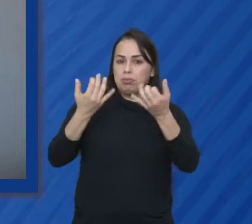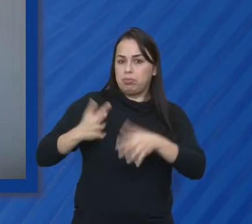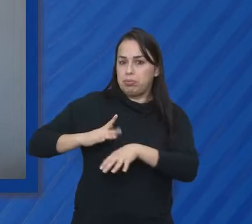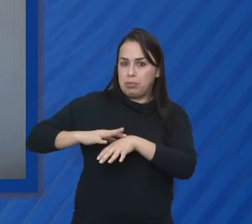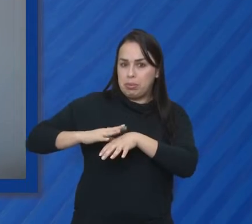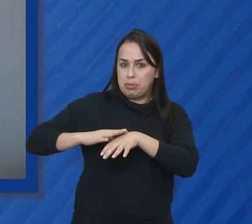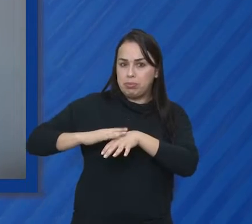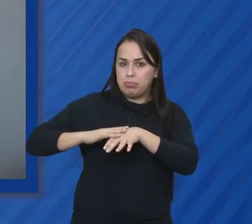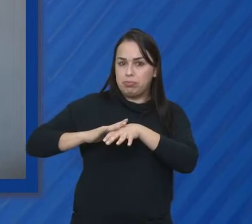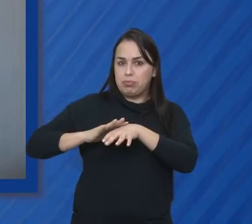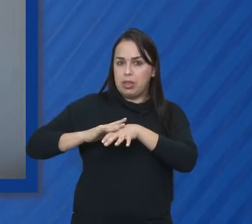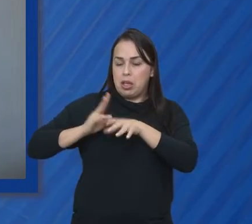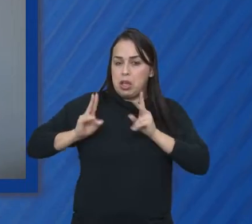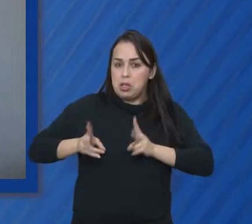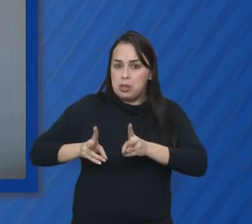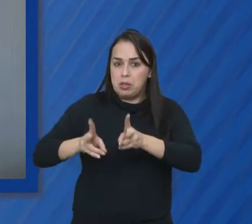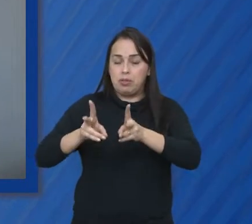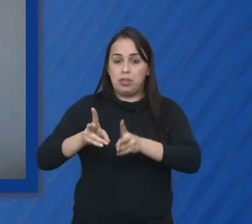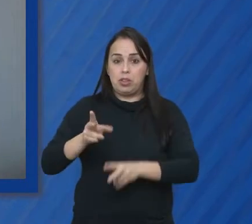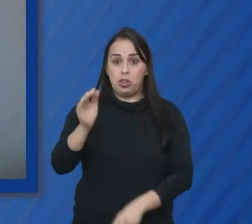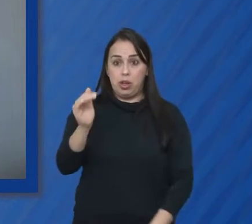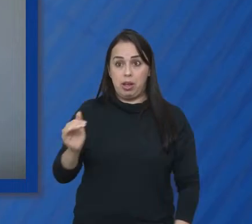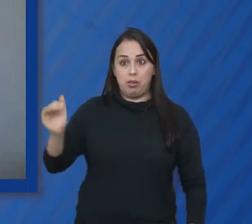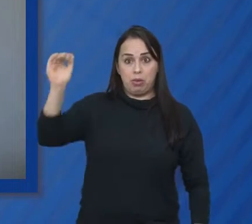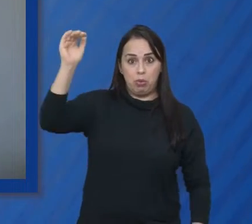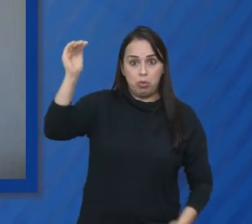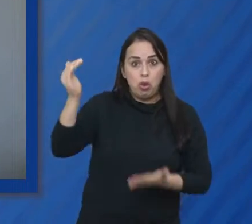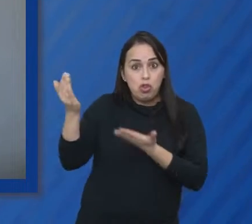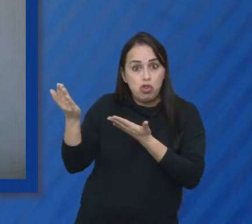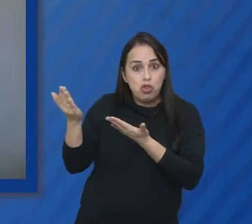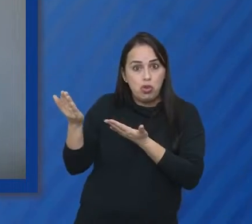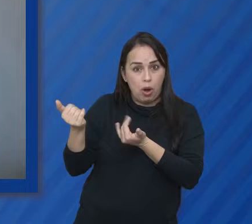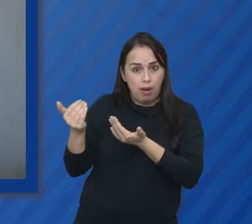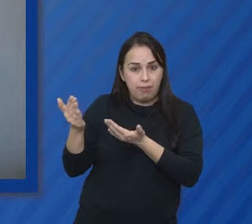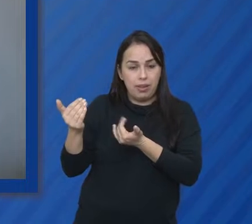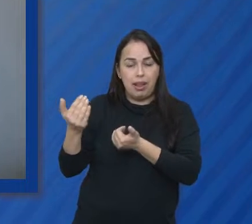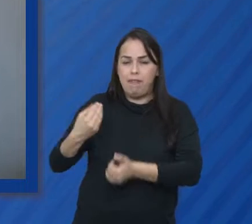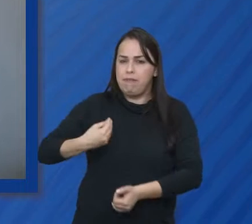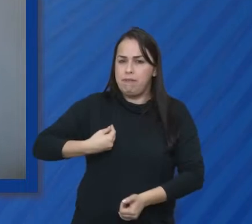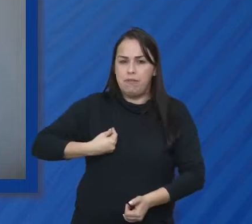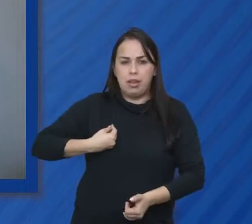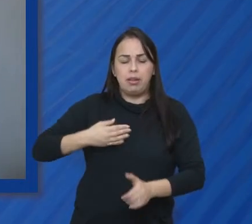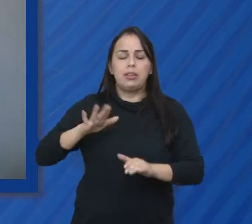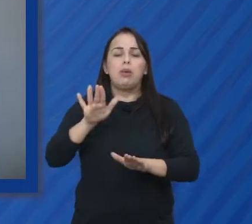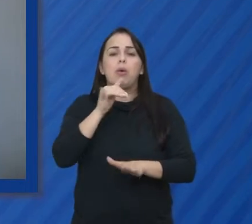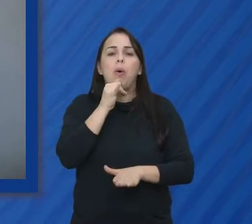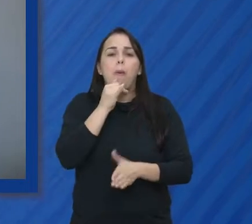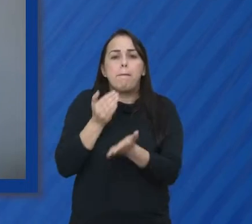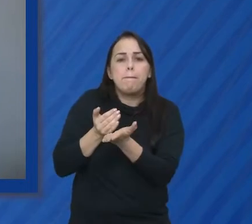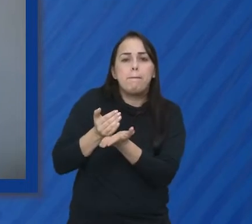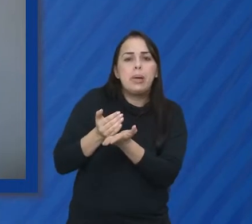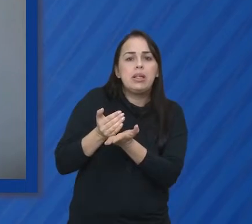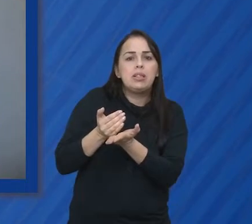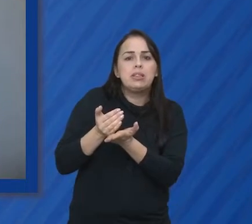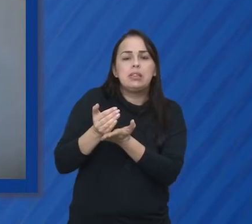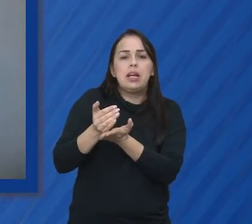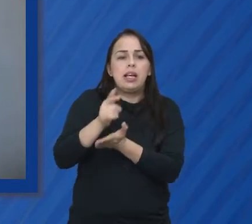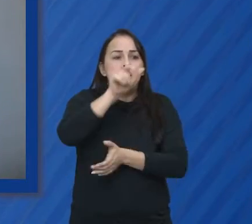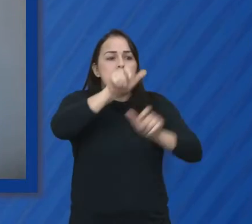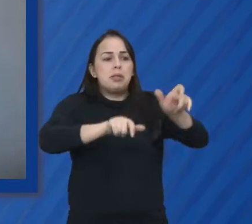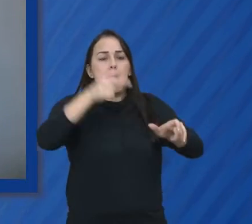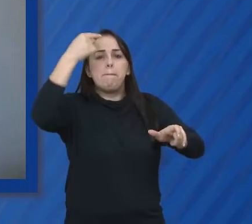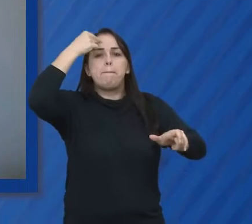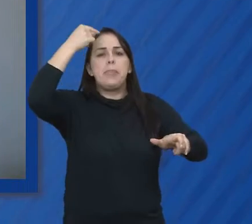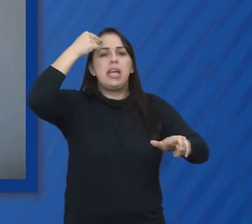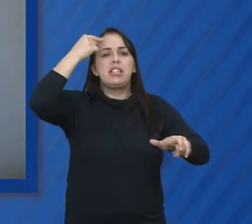doença neurológica que acomete o adulto jovem, na fase produtiva da vida. Então, já começa aqui a gente tirar aquele